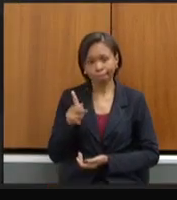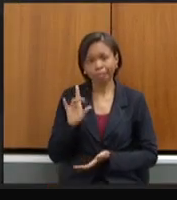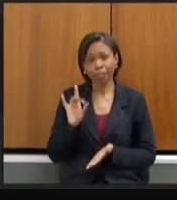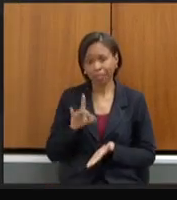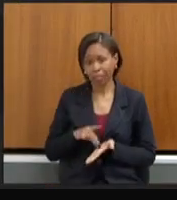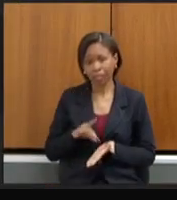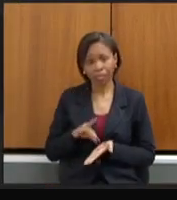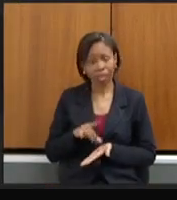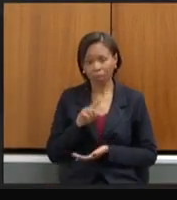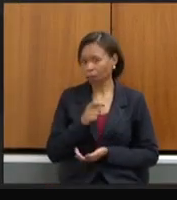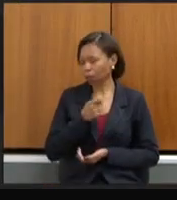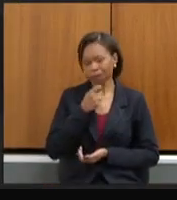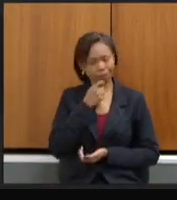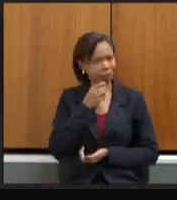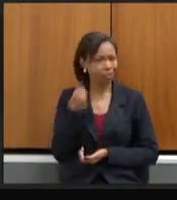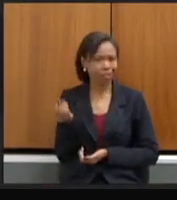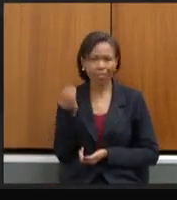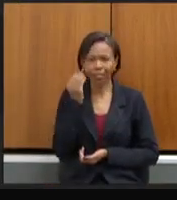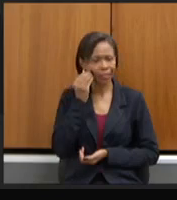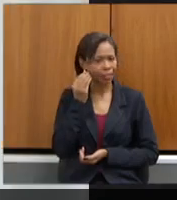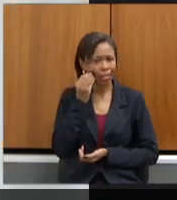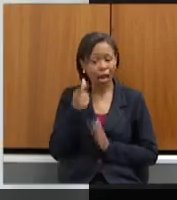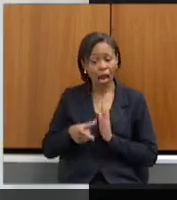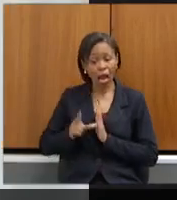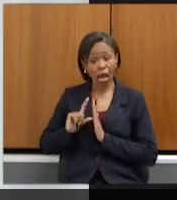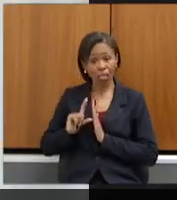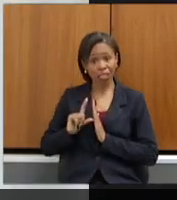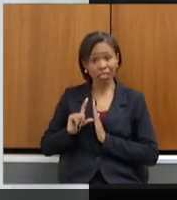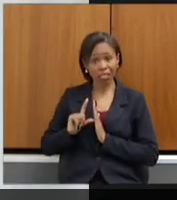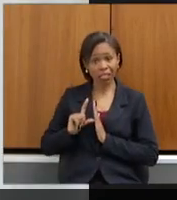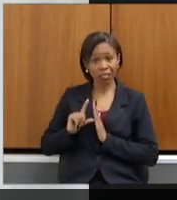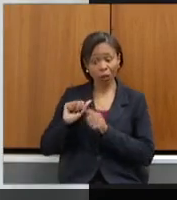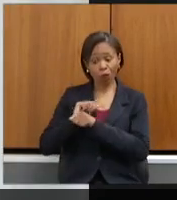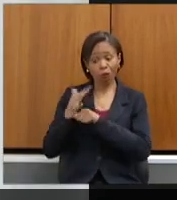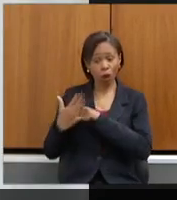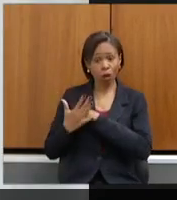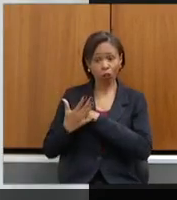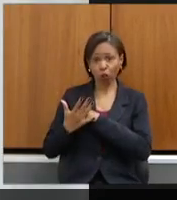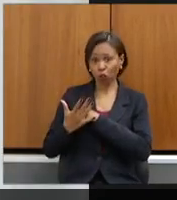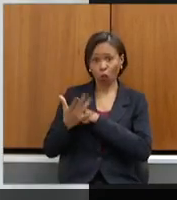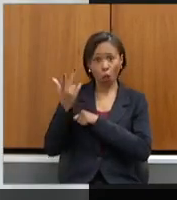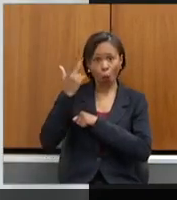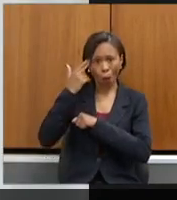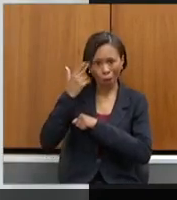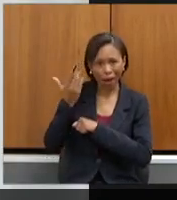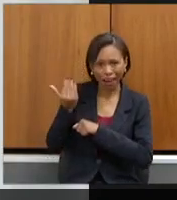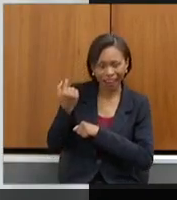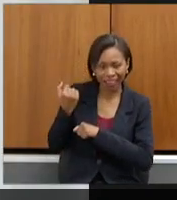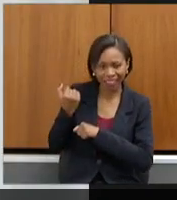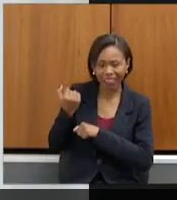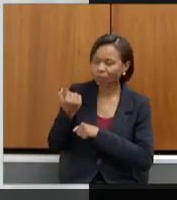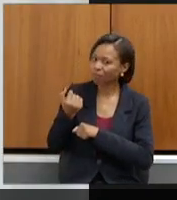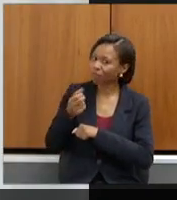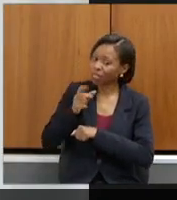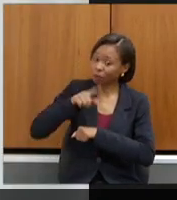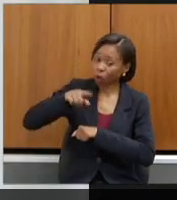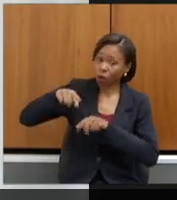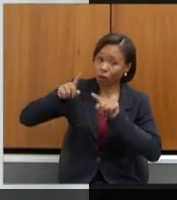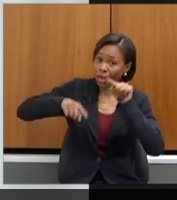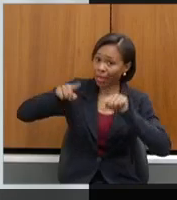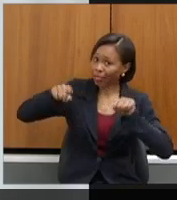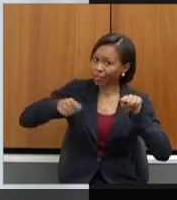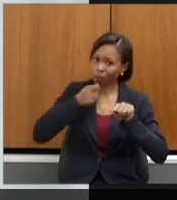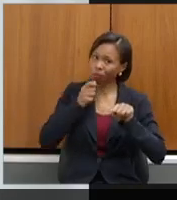você não testou no momento que não tinha variação do vírus infelizmente agora que ela vai testar então quando nós temos apenas uma Cepa do vírus